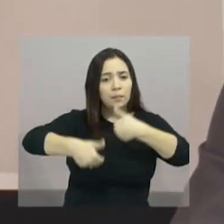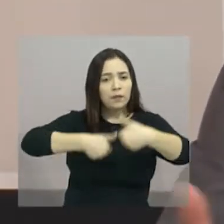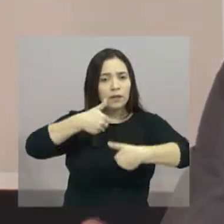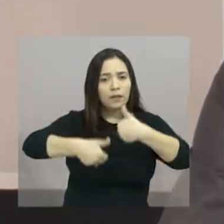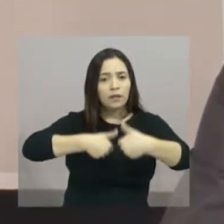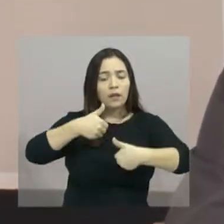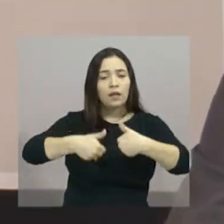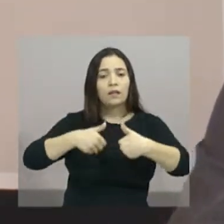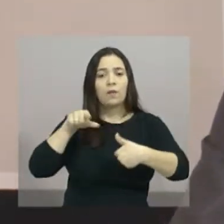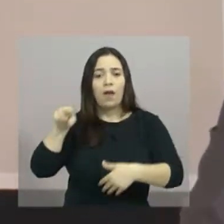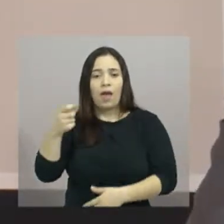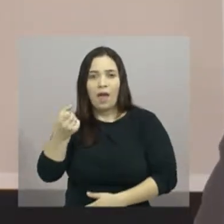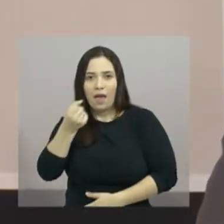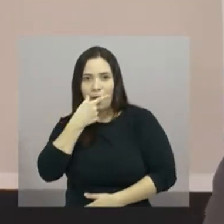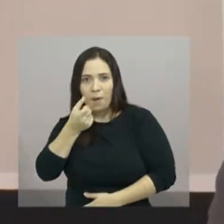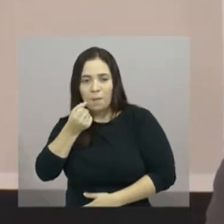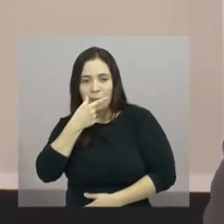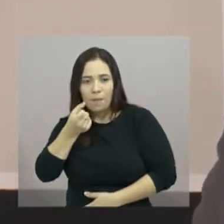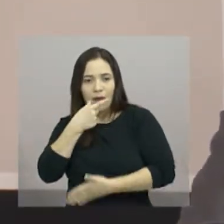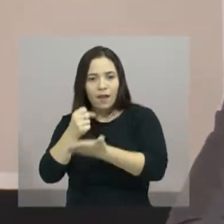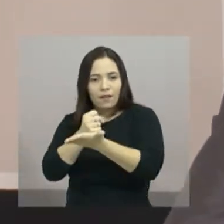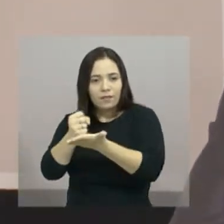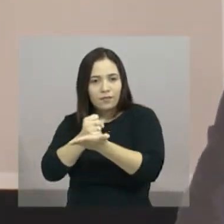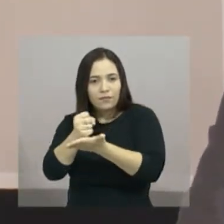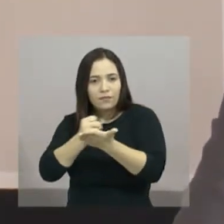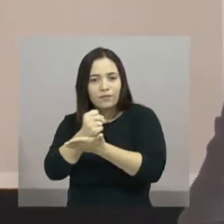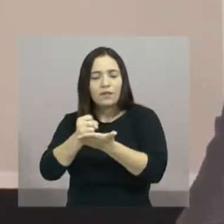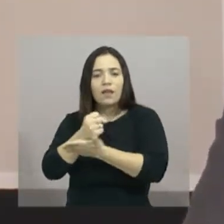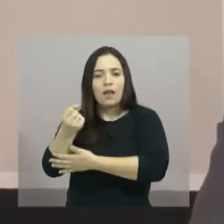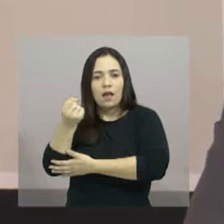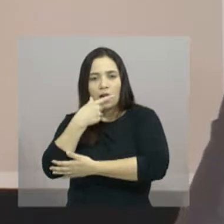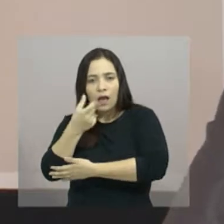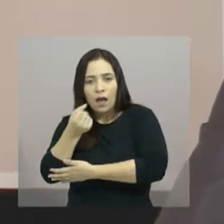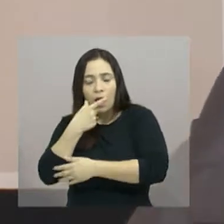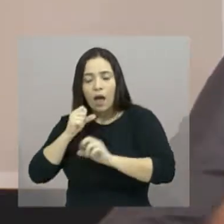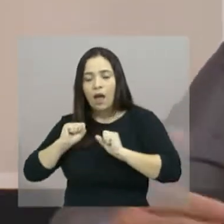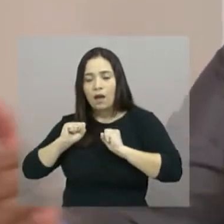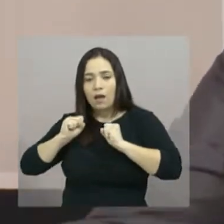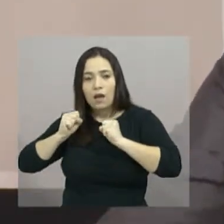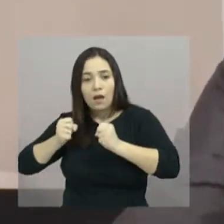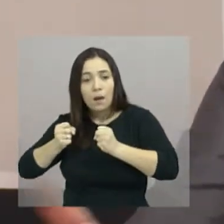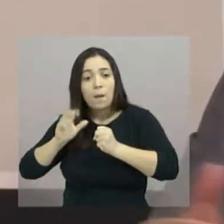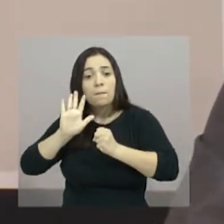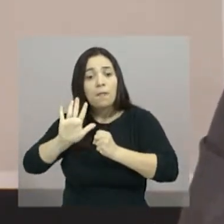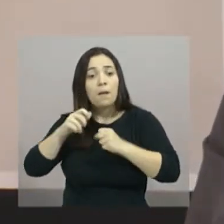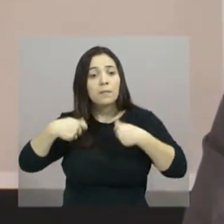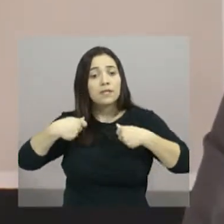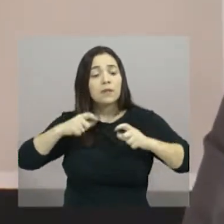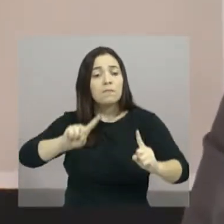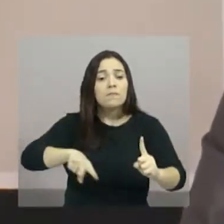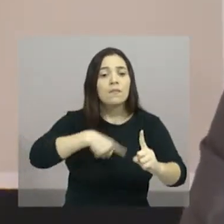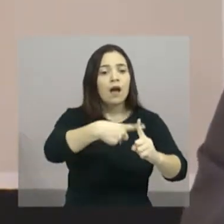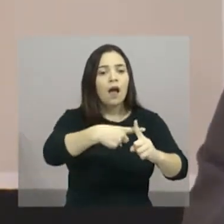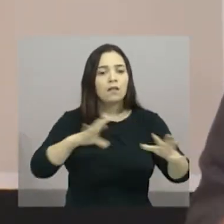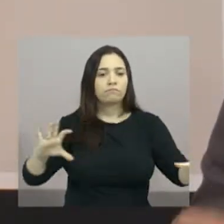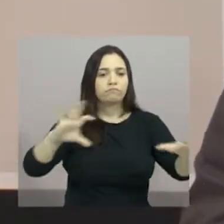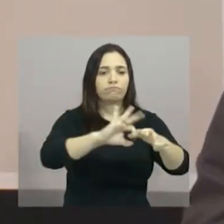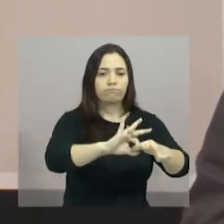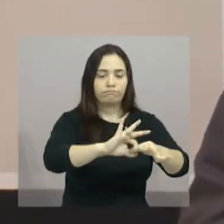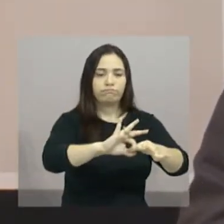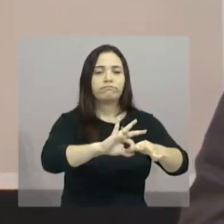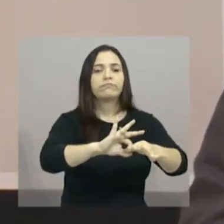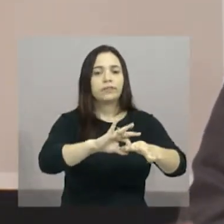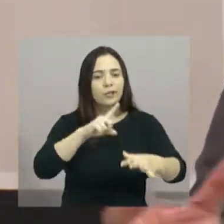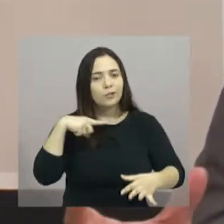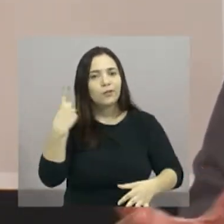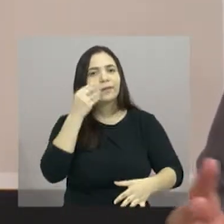chama de medicamentoso, né? Você toma os analgésicos, mas a repercussão disso, a gente vem numa luta muito